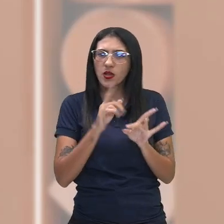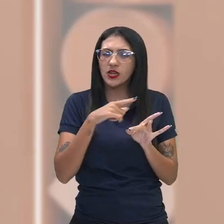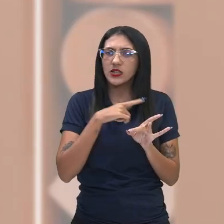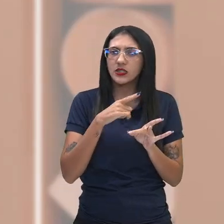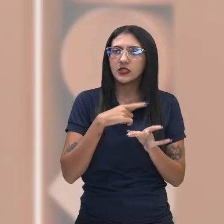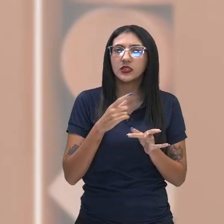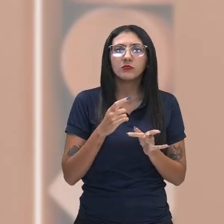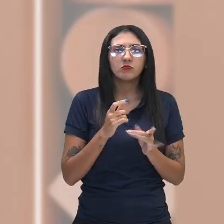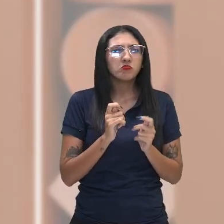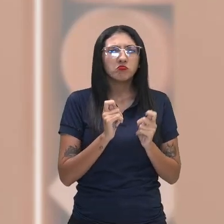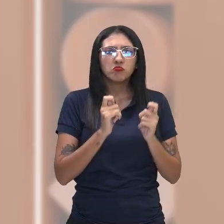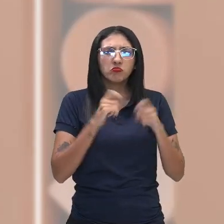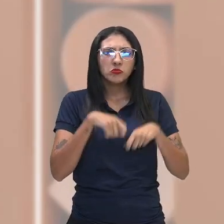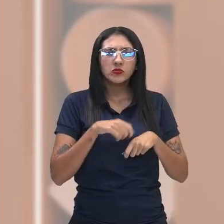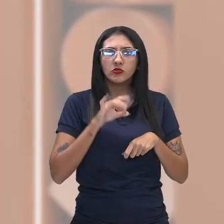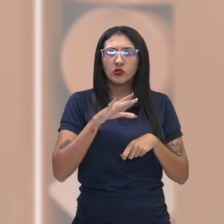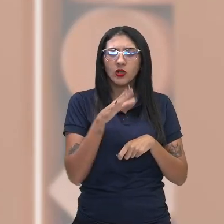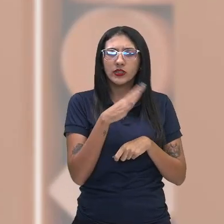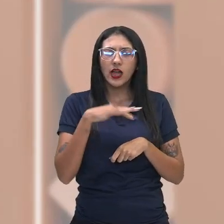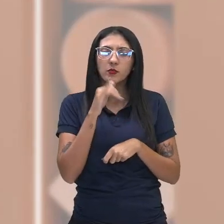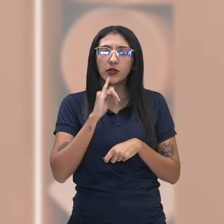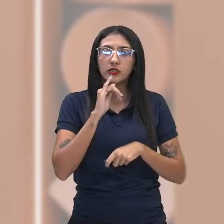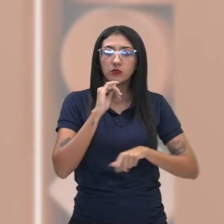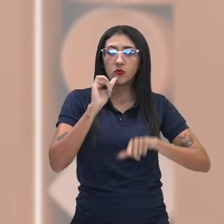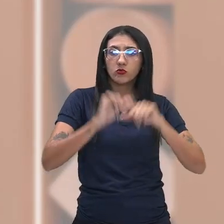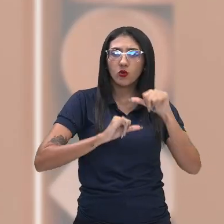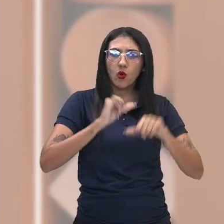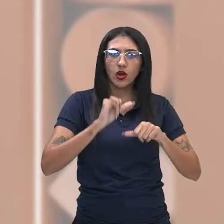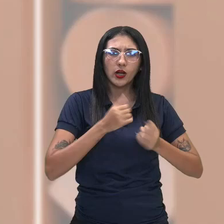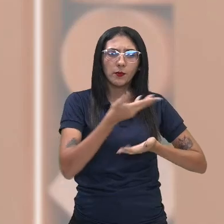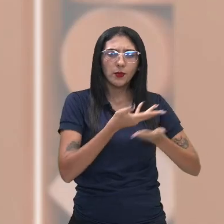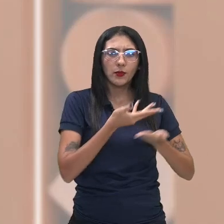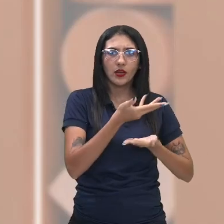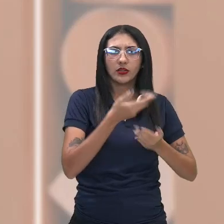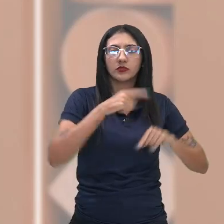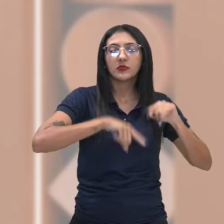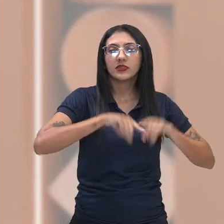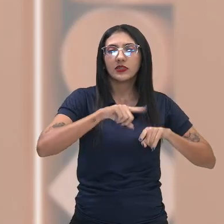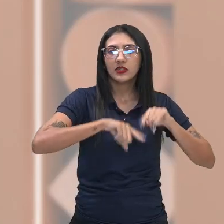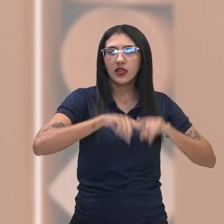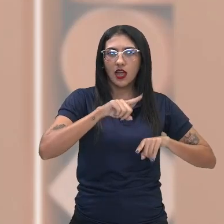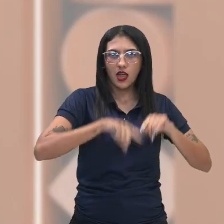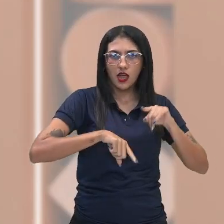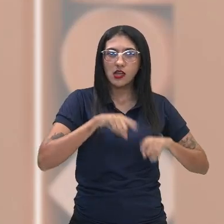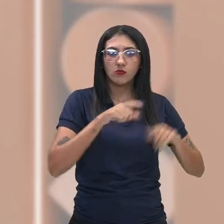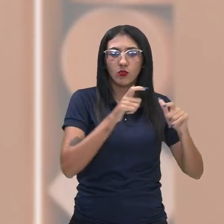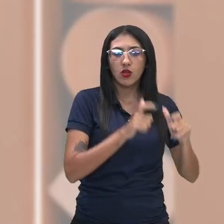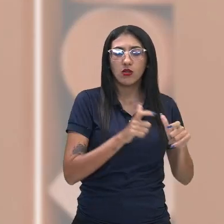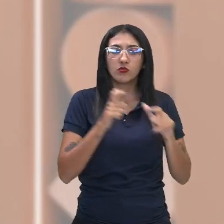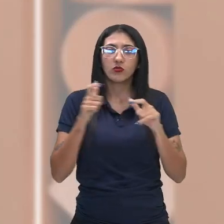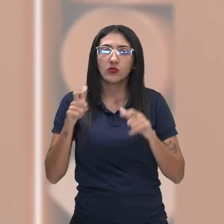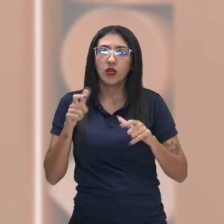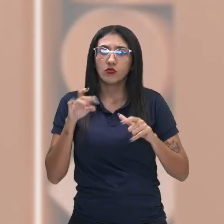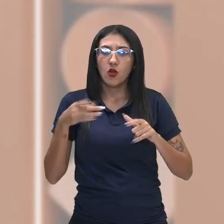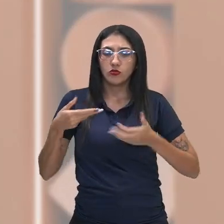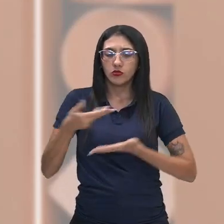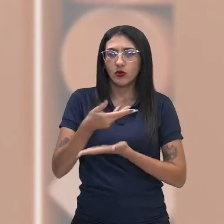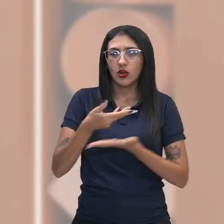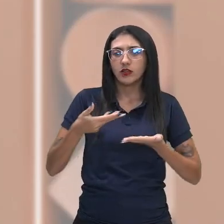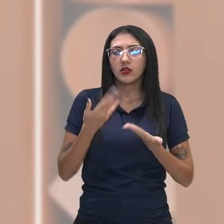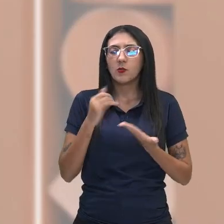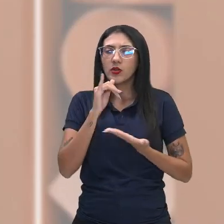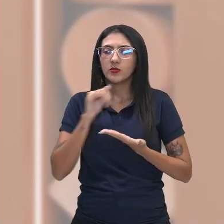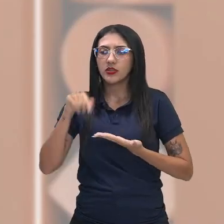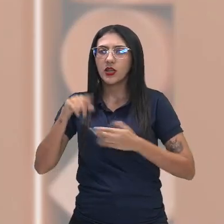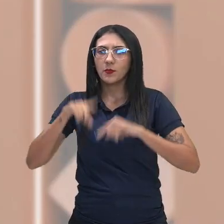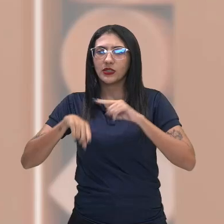podendo existir às vezes na base da troca do escambo de produtos entre feudos diferentes. Então, se um produzia milho e outro